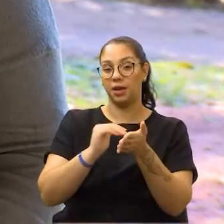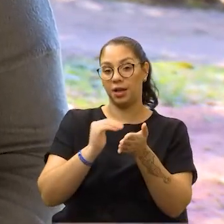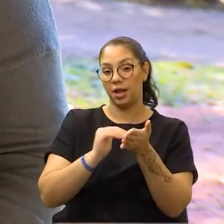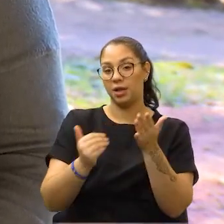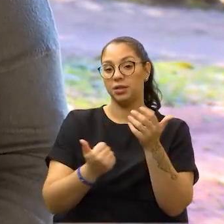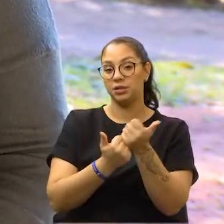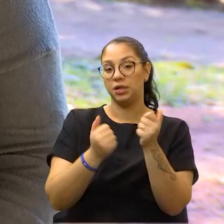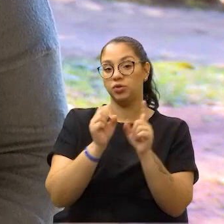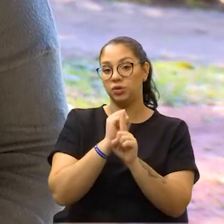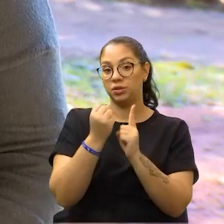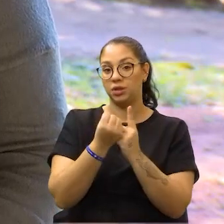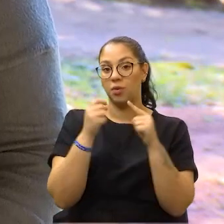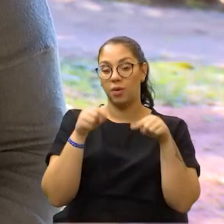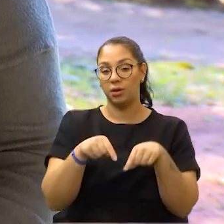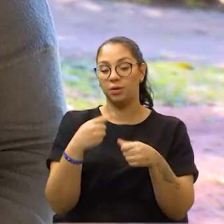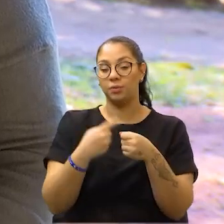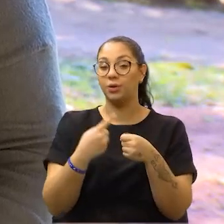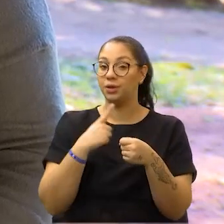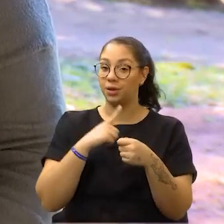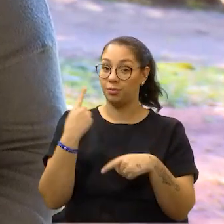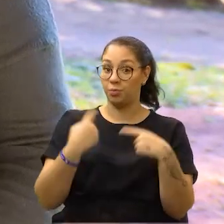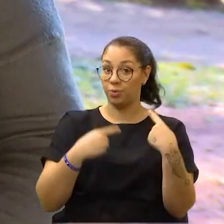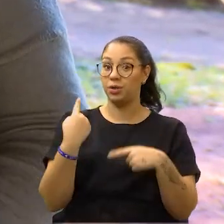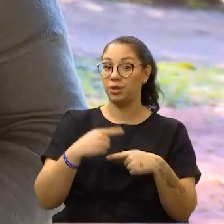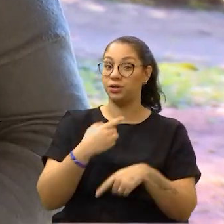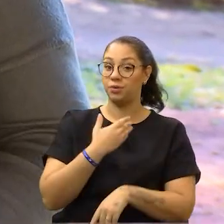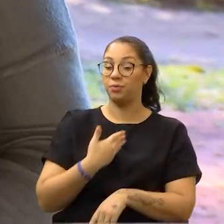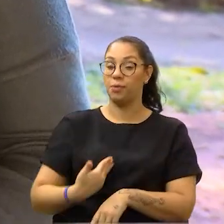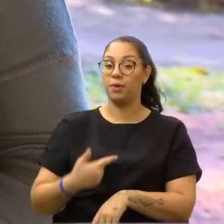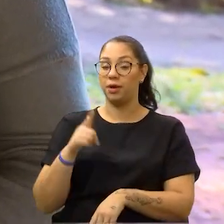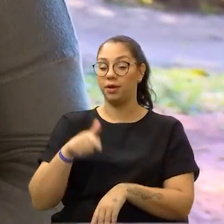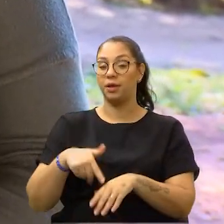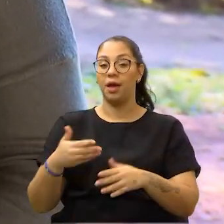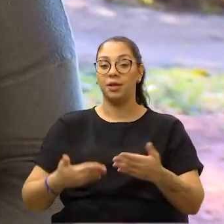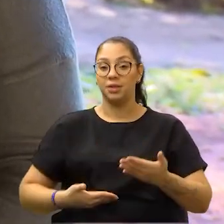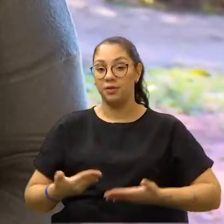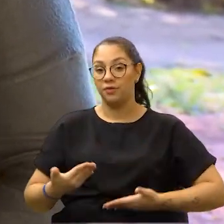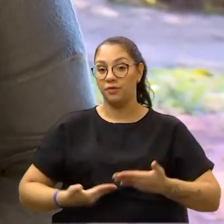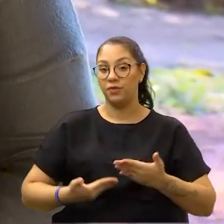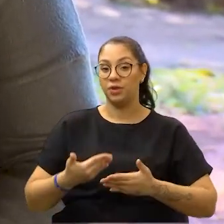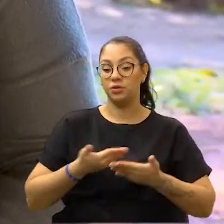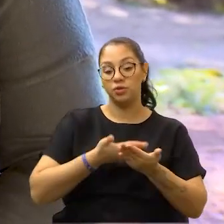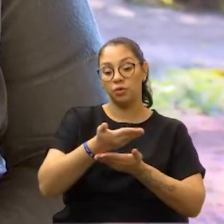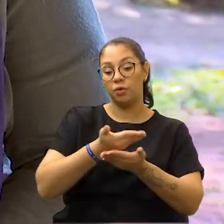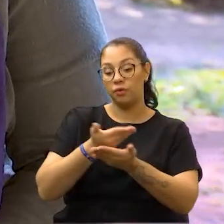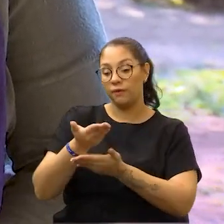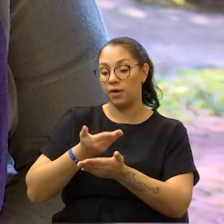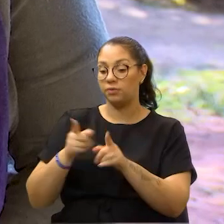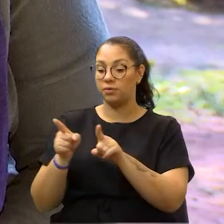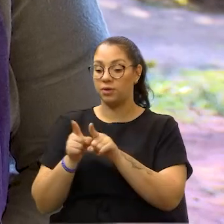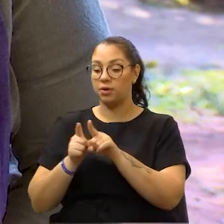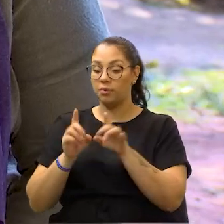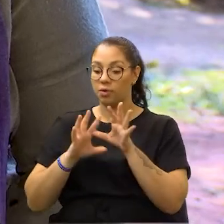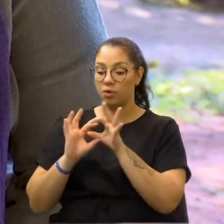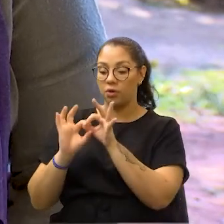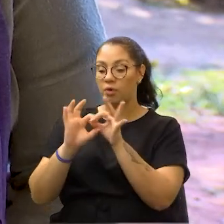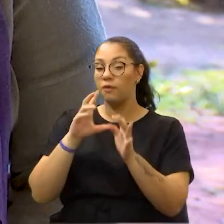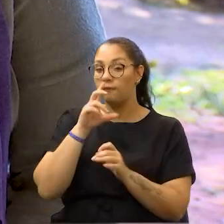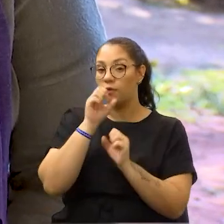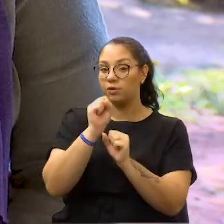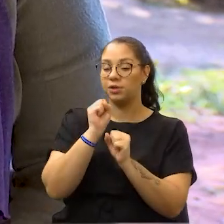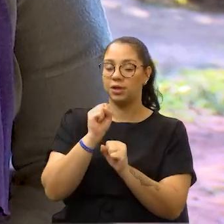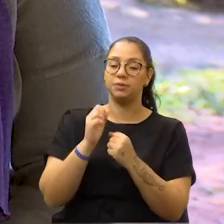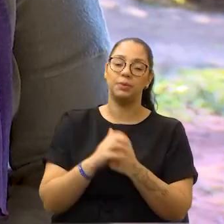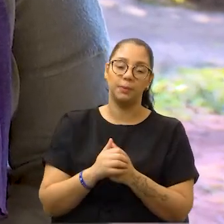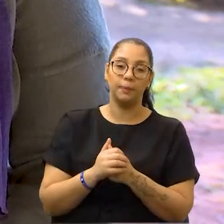parceria com a Secretaria de Assistência Social no município, então a gente executa uma política pública, né, que é serviço de convivência e fortalecimento de vínculos,